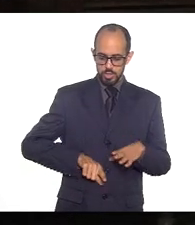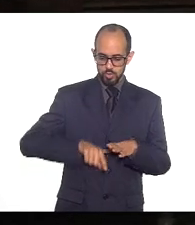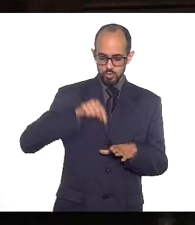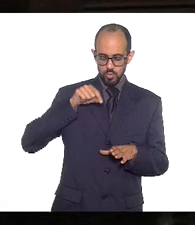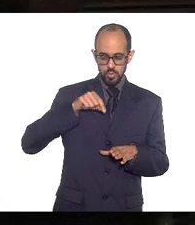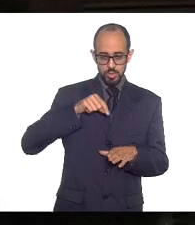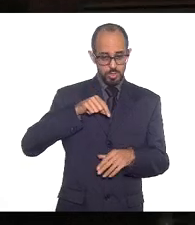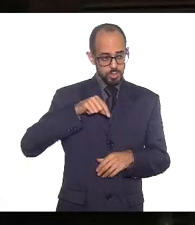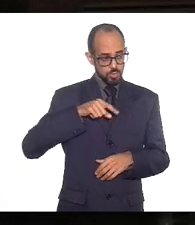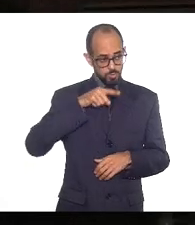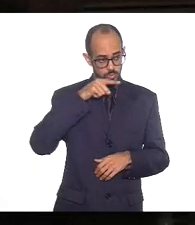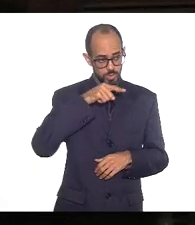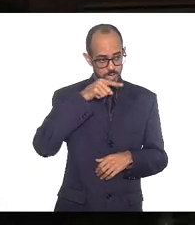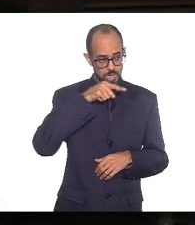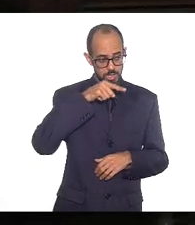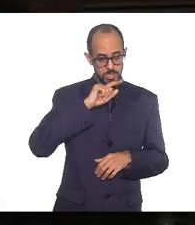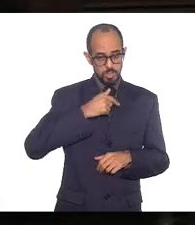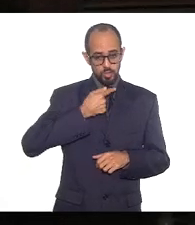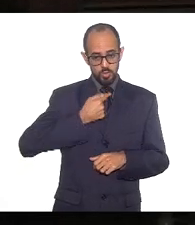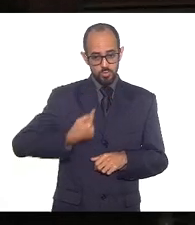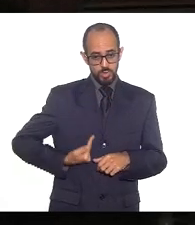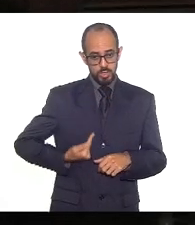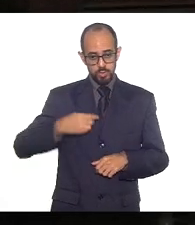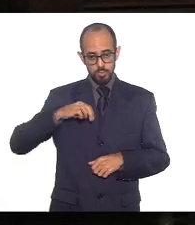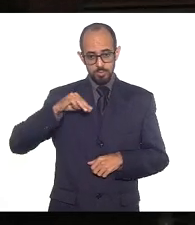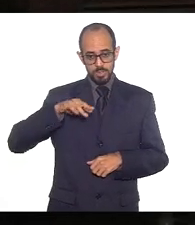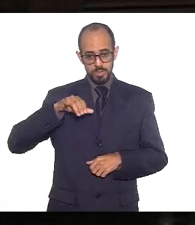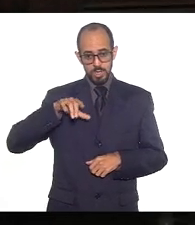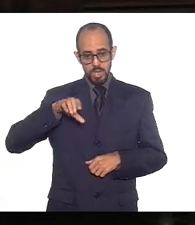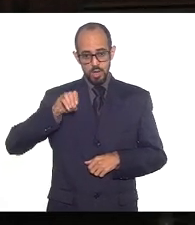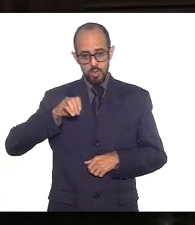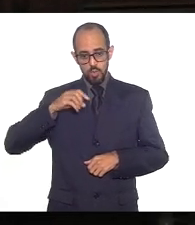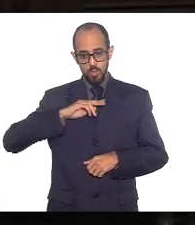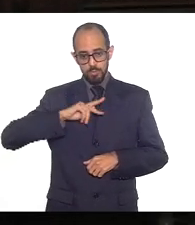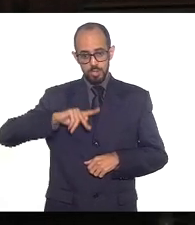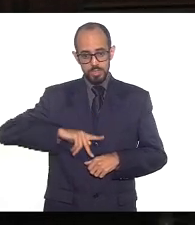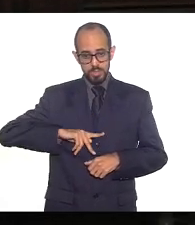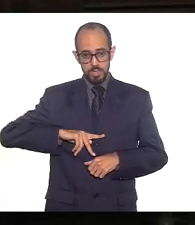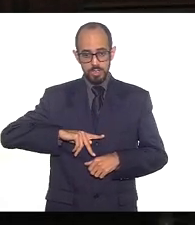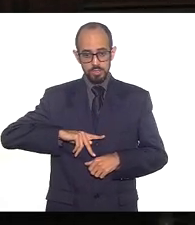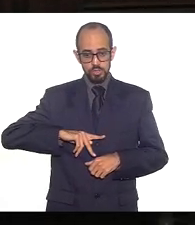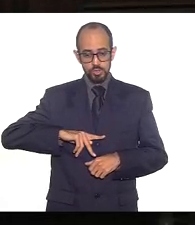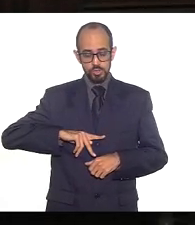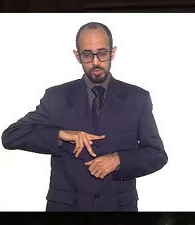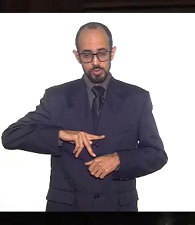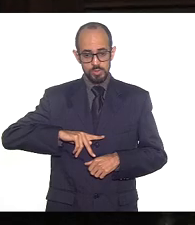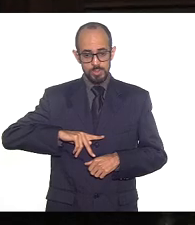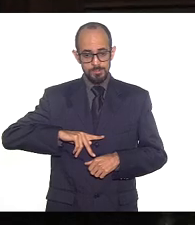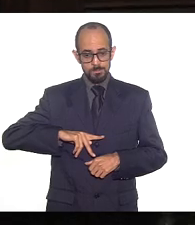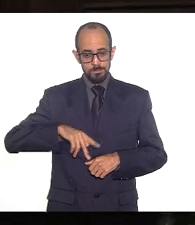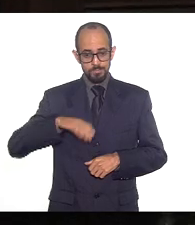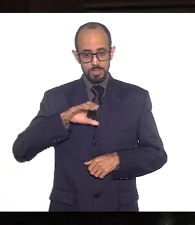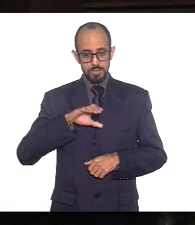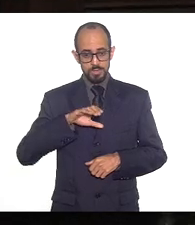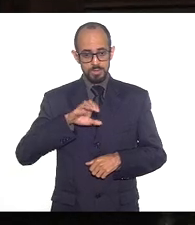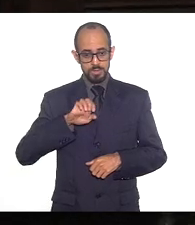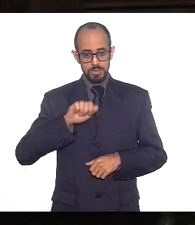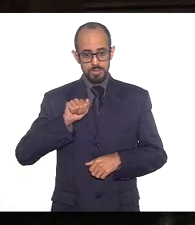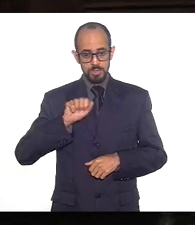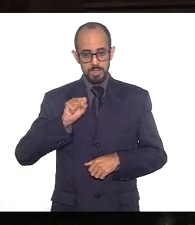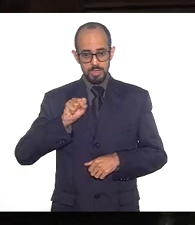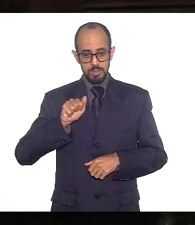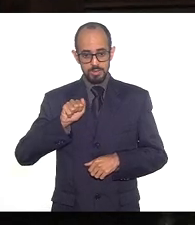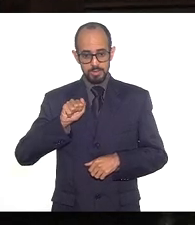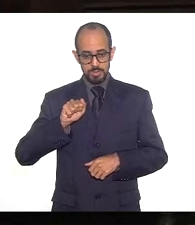por ele pelo Governador Marcello Alencar como presidente e da Ceasa das